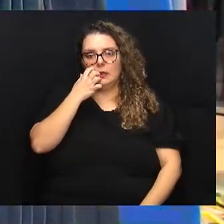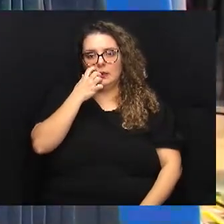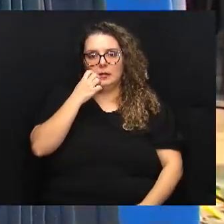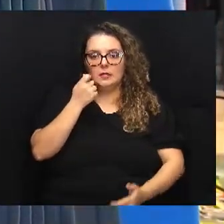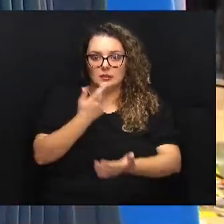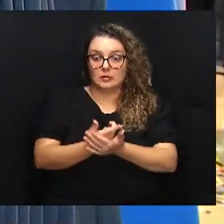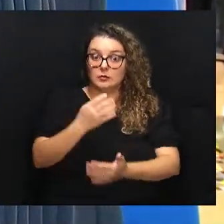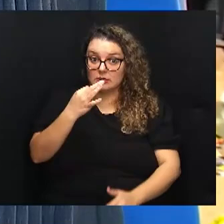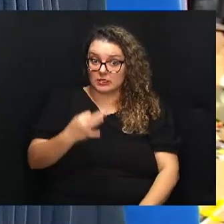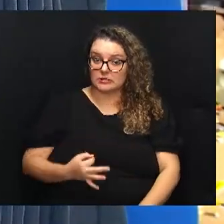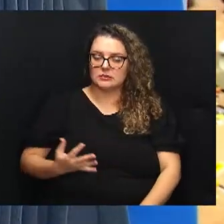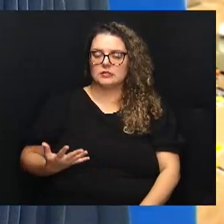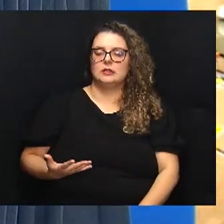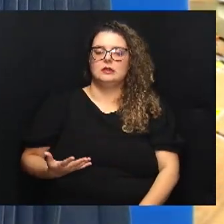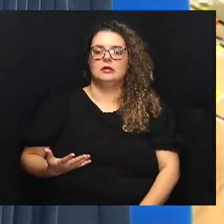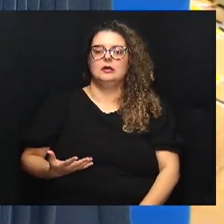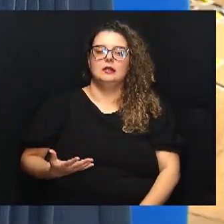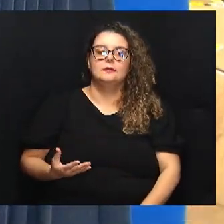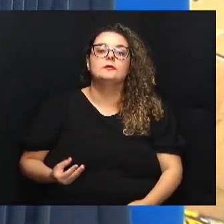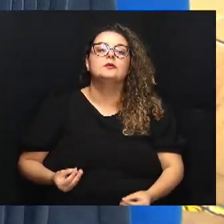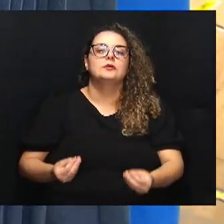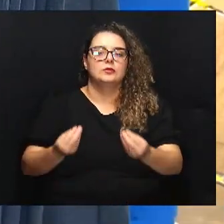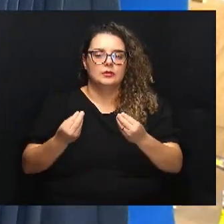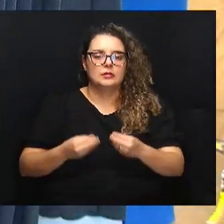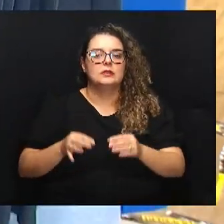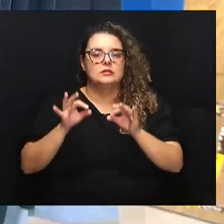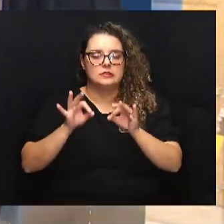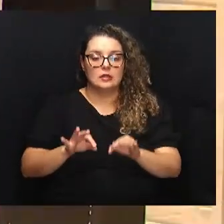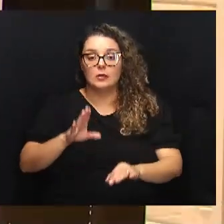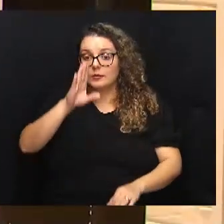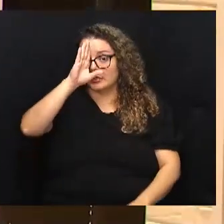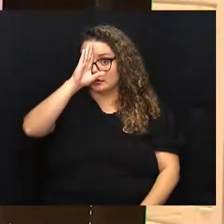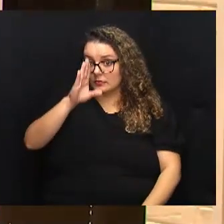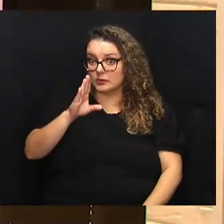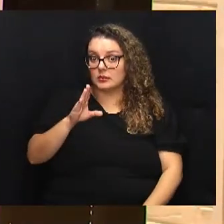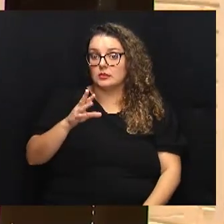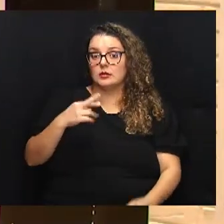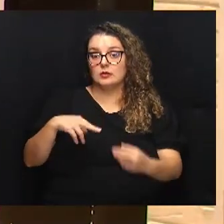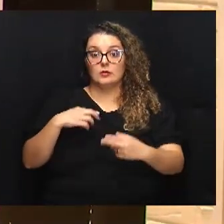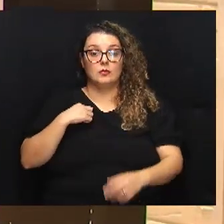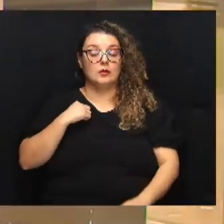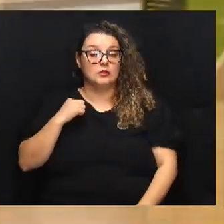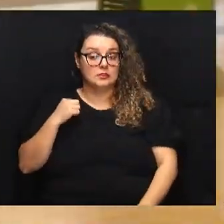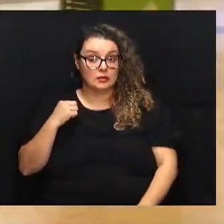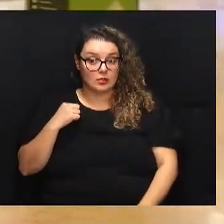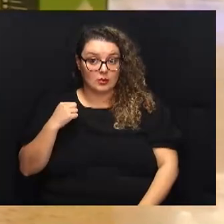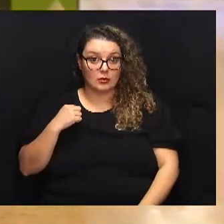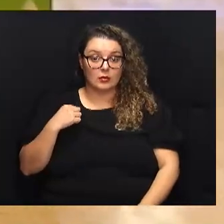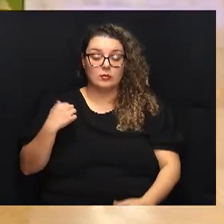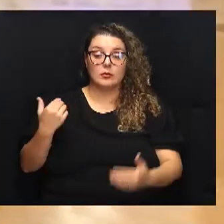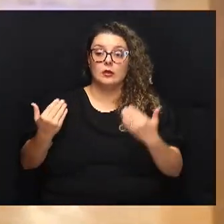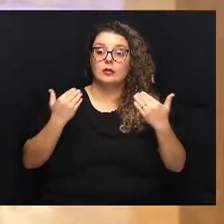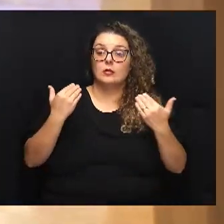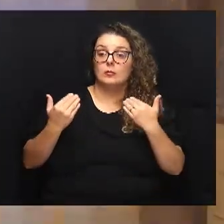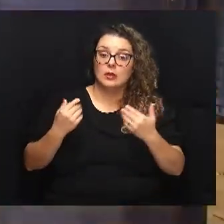aquilo é o que está entregando mesmo, né? Principalmente se for questão de vestuário, comparar